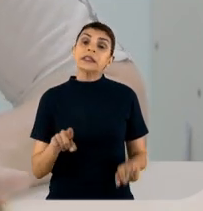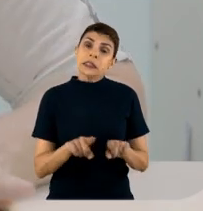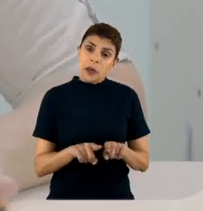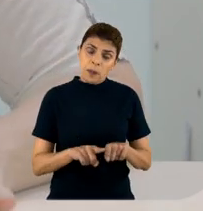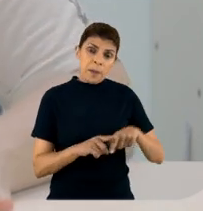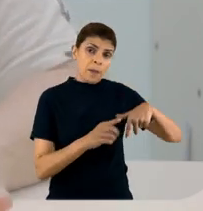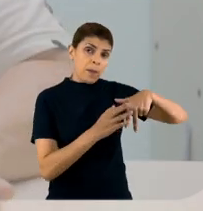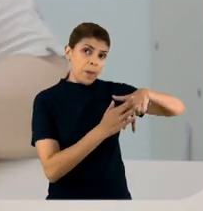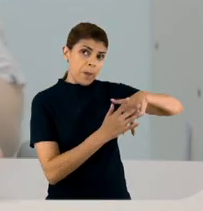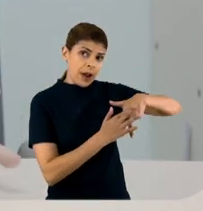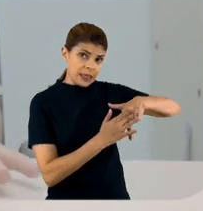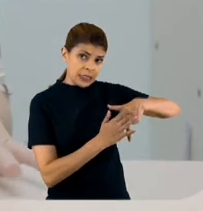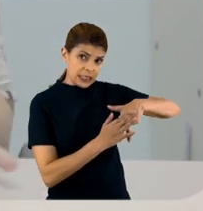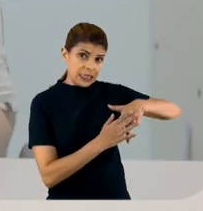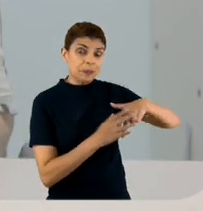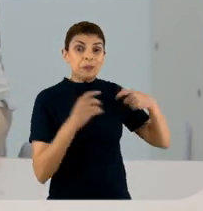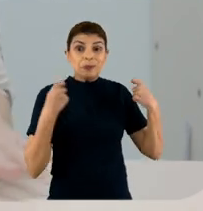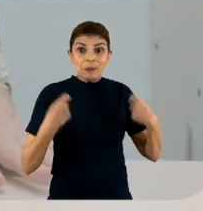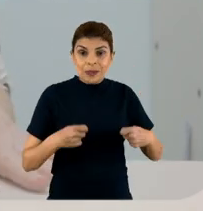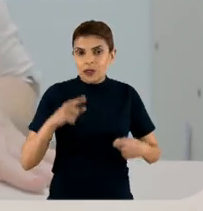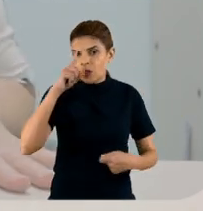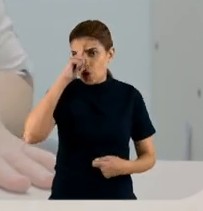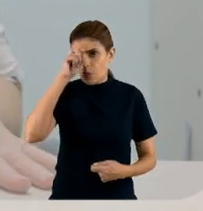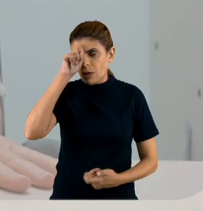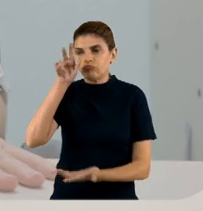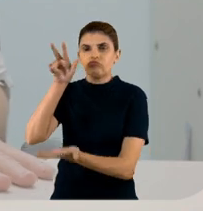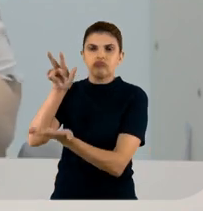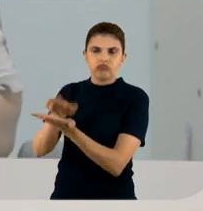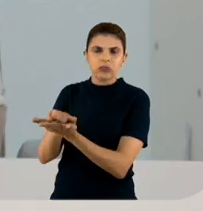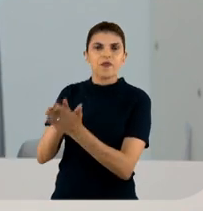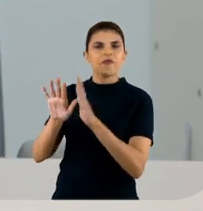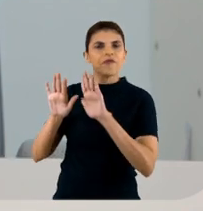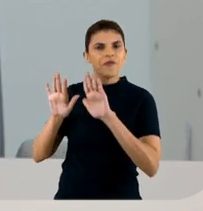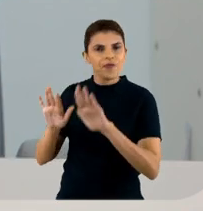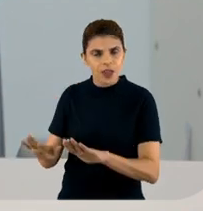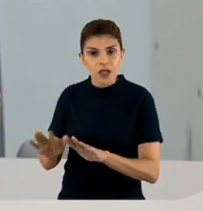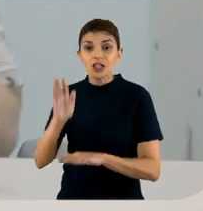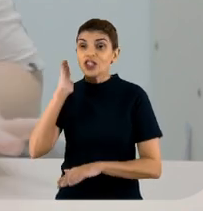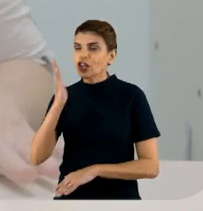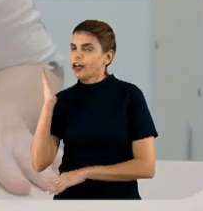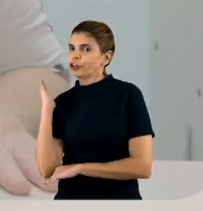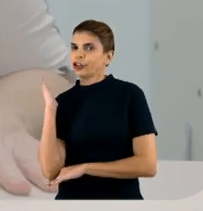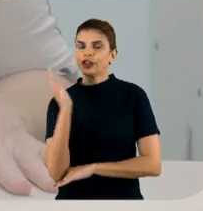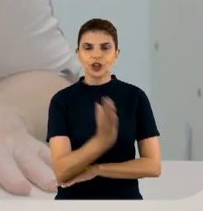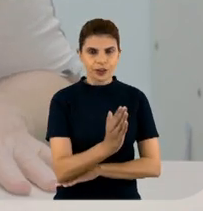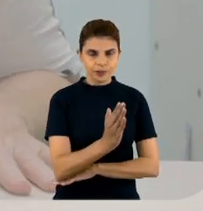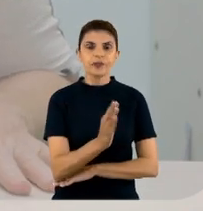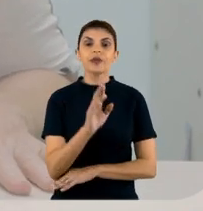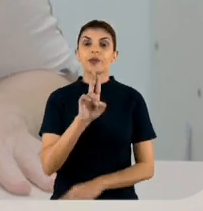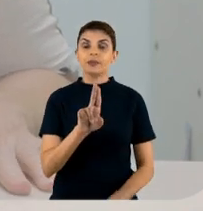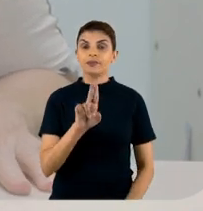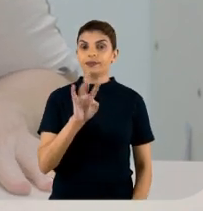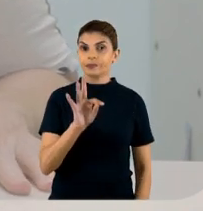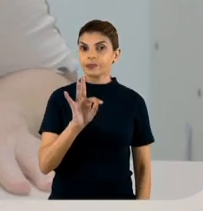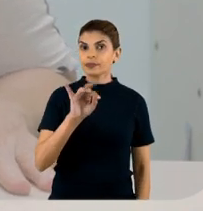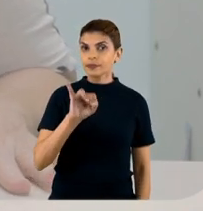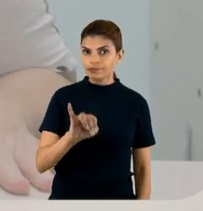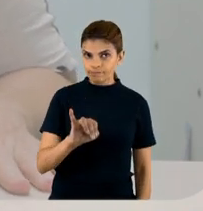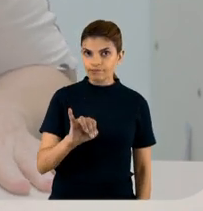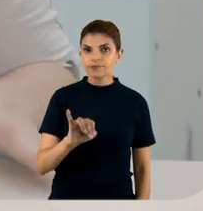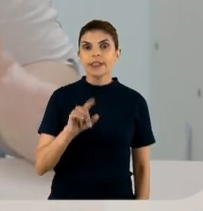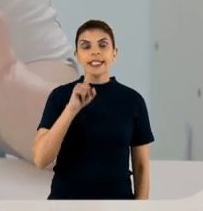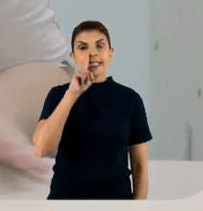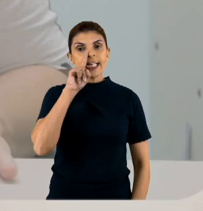em relação ao paciente que precisa ser internado precisar ir já direto para a terapia intensiva